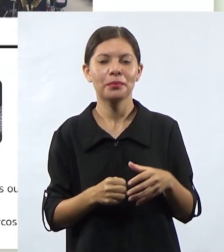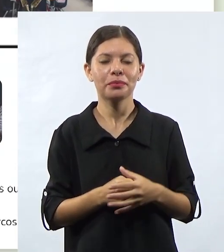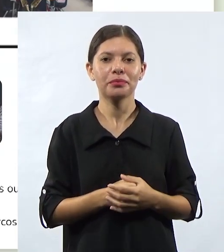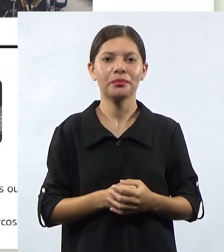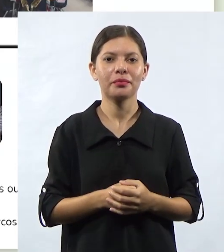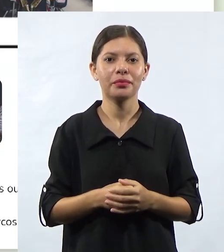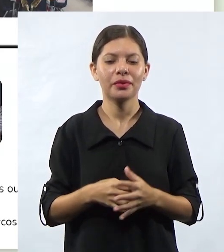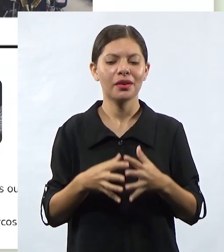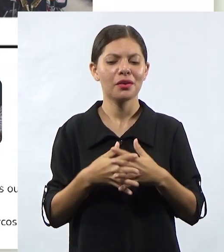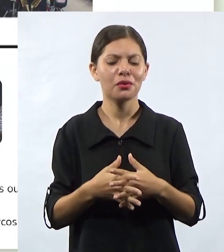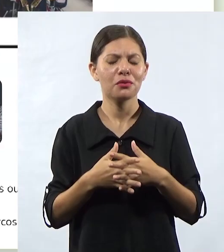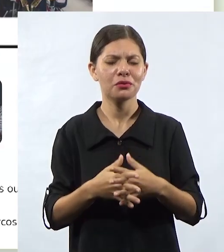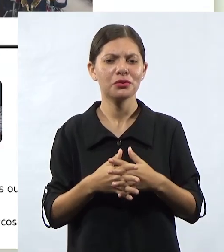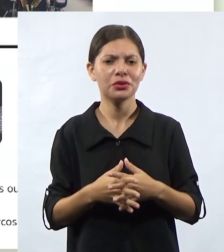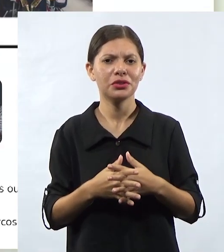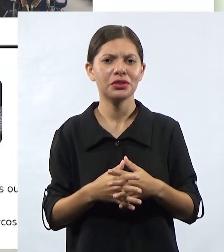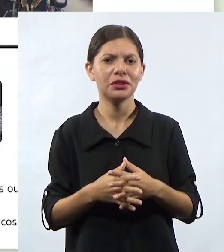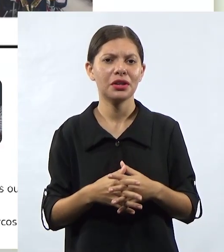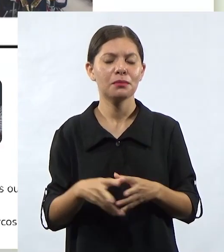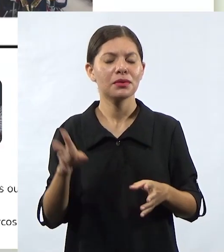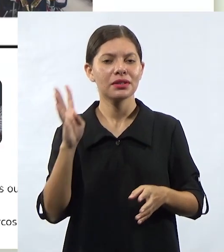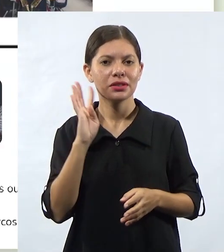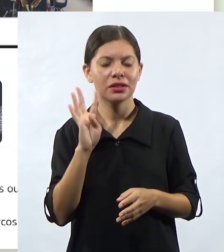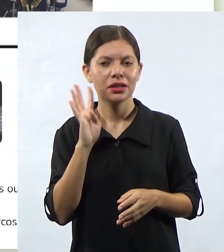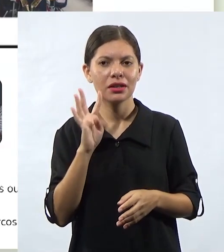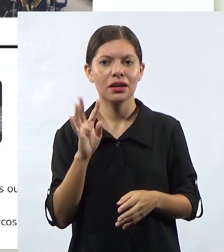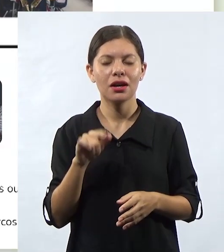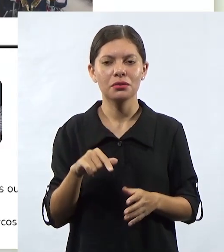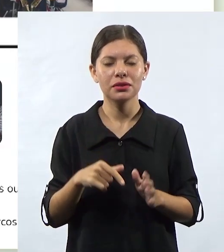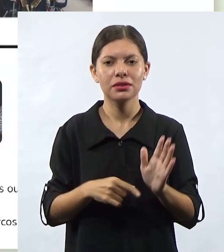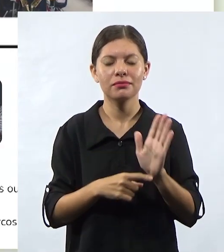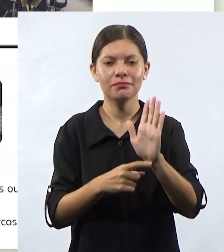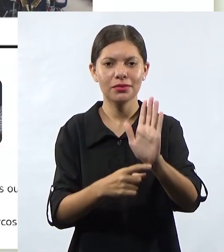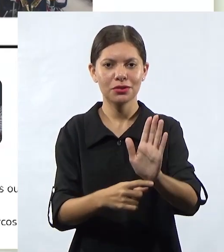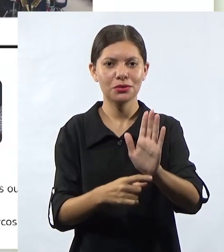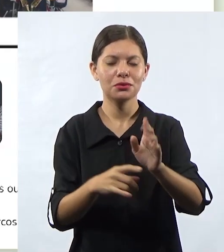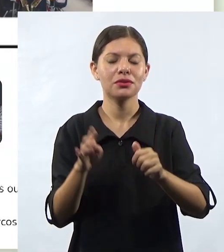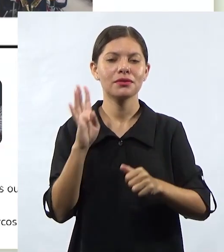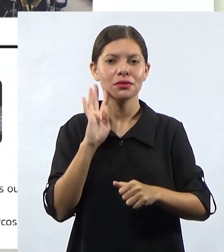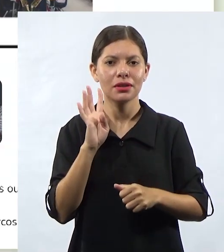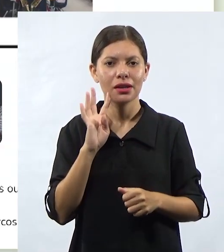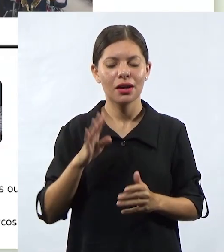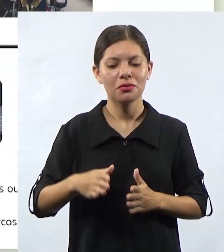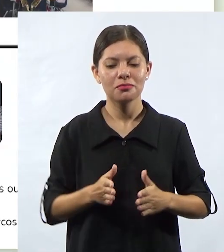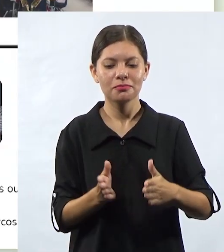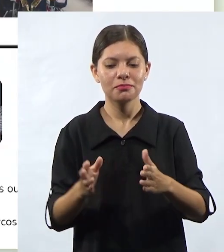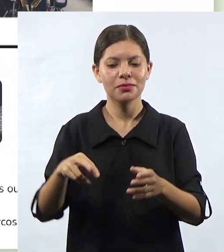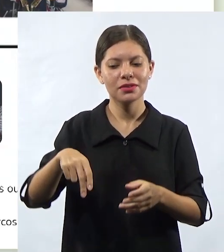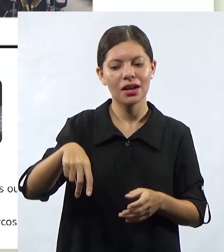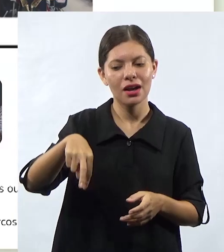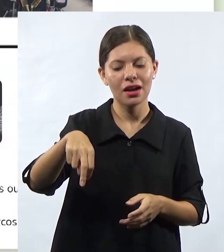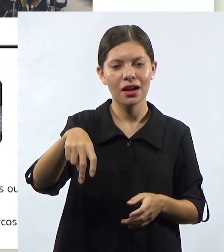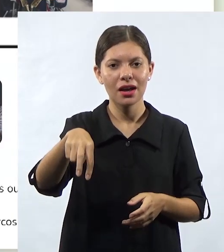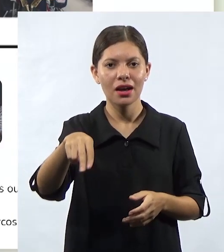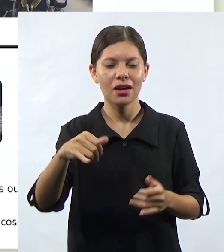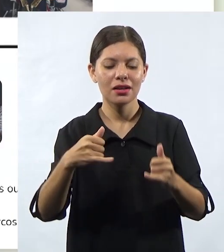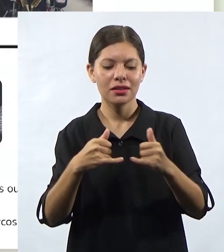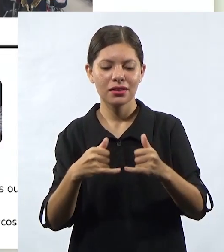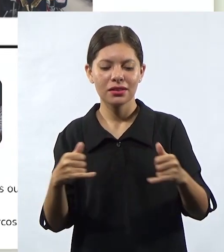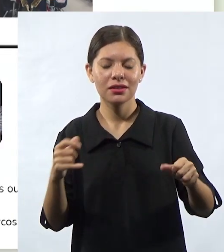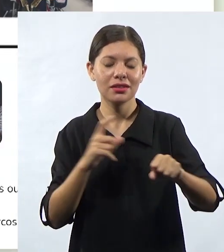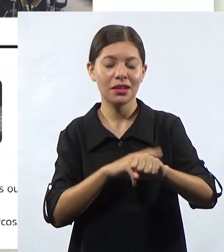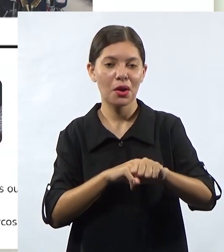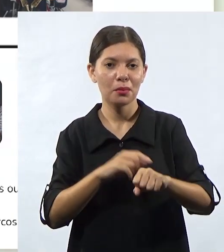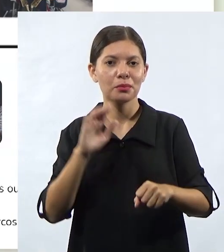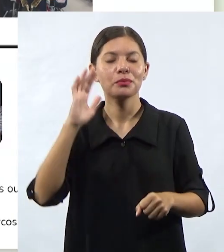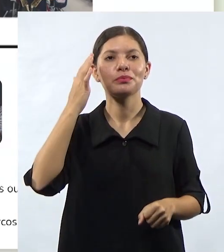se confundir, mas achei muito bacana esse recurso. Ficou legal, consegui caminhar ali por toda a linha